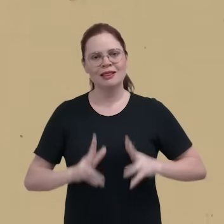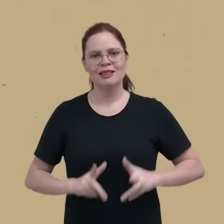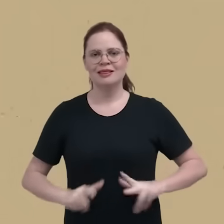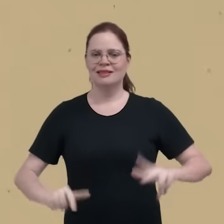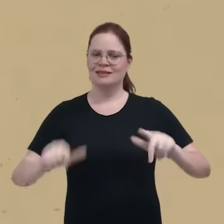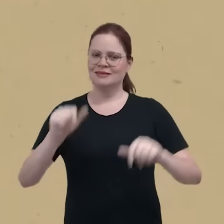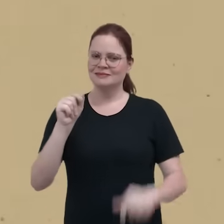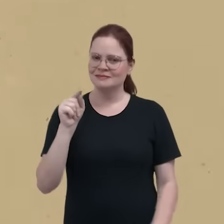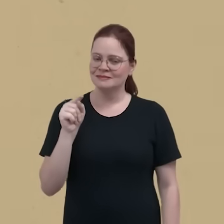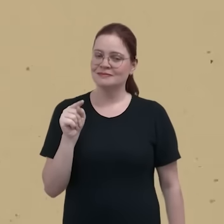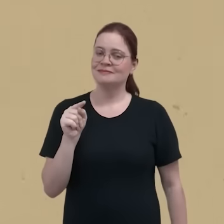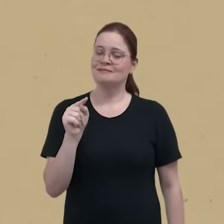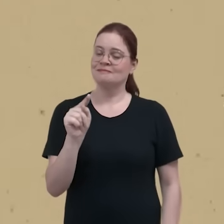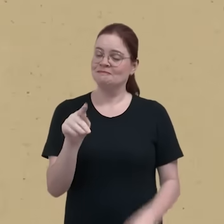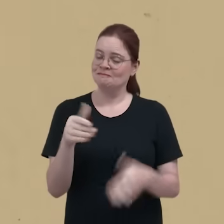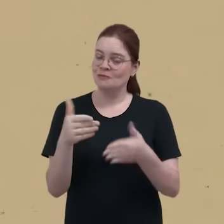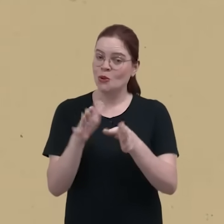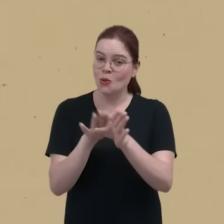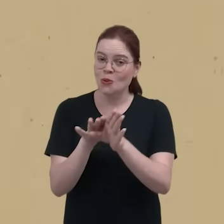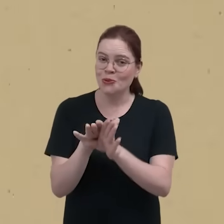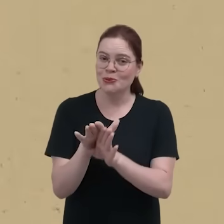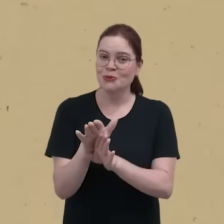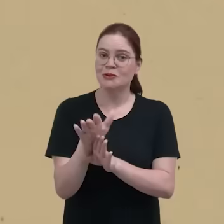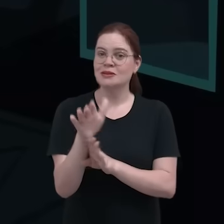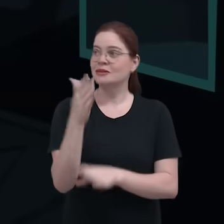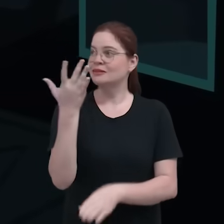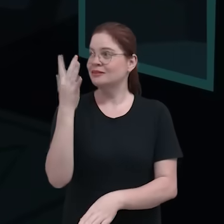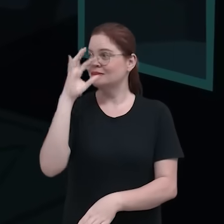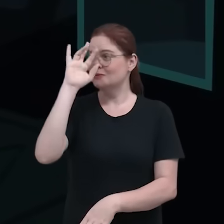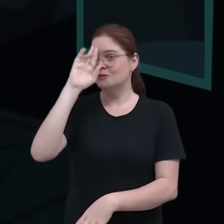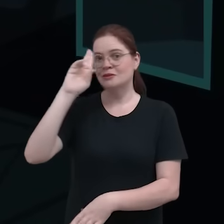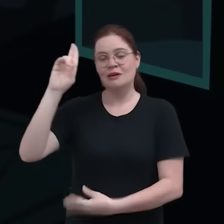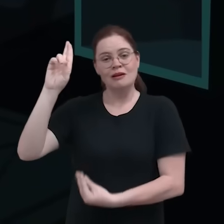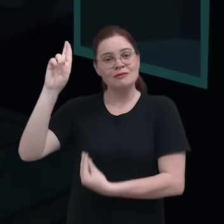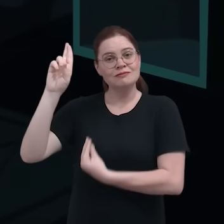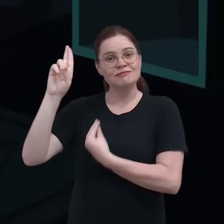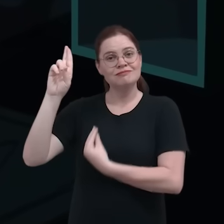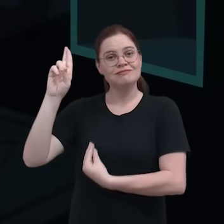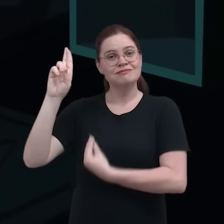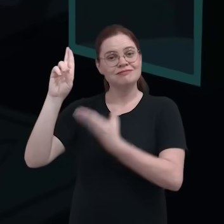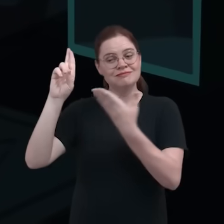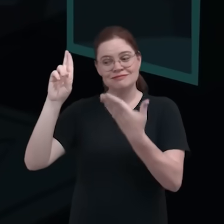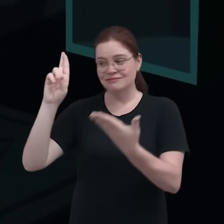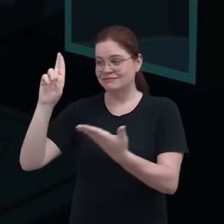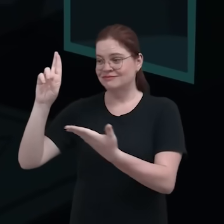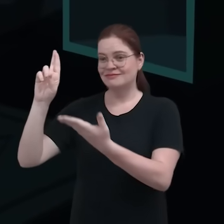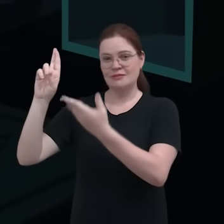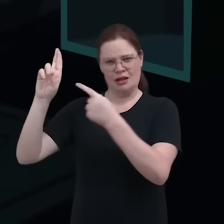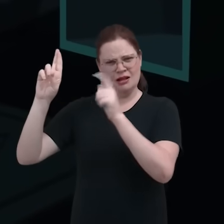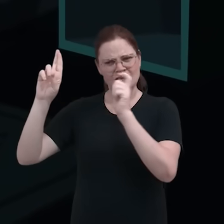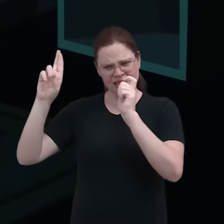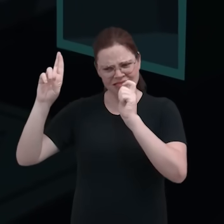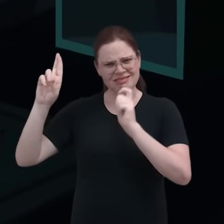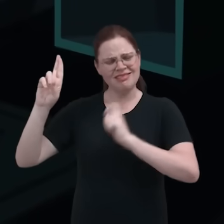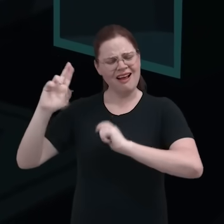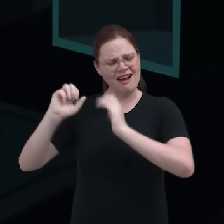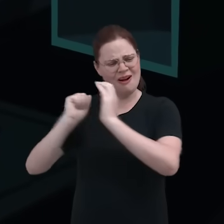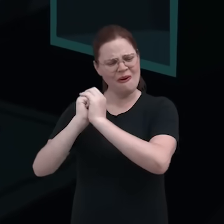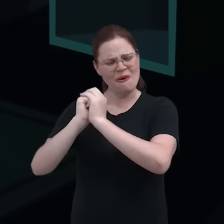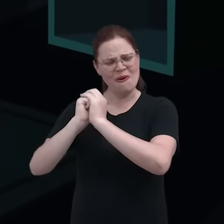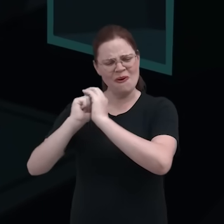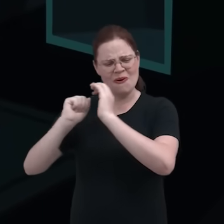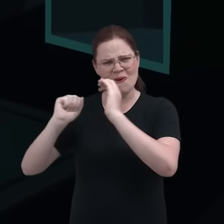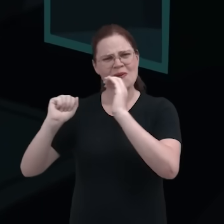é em perdoar. Buscai ao Senhor enquanto se